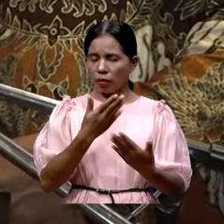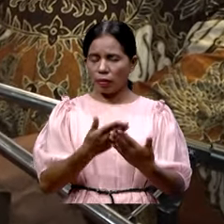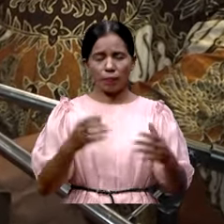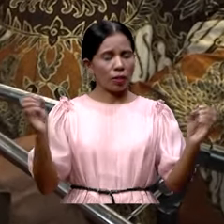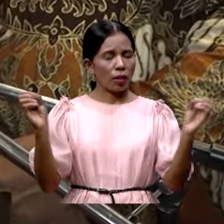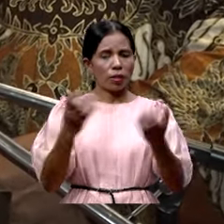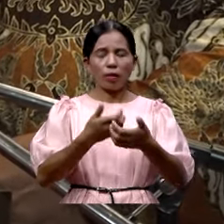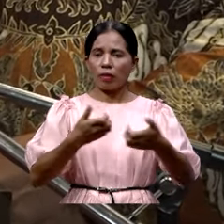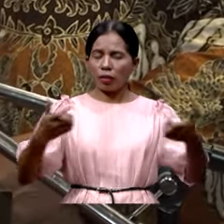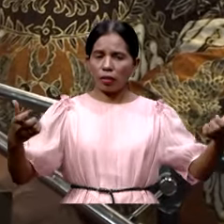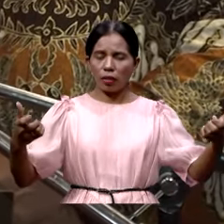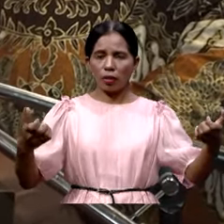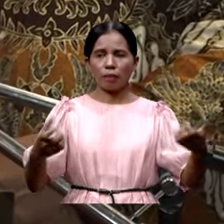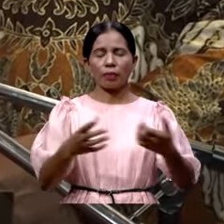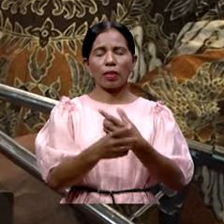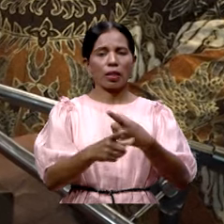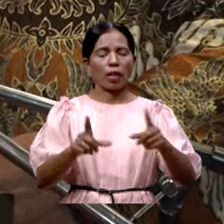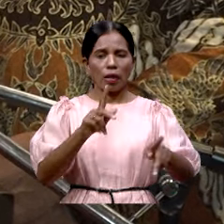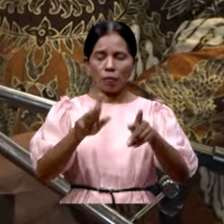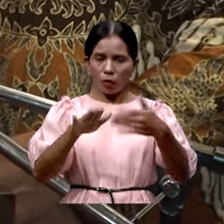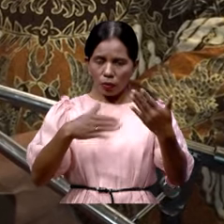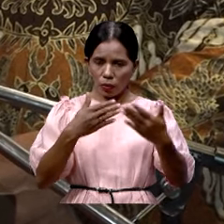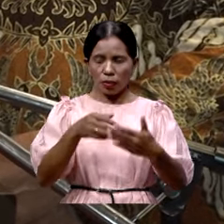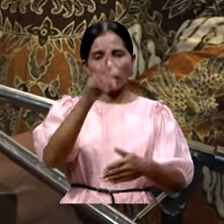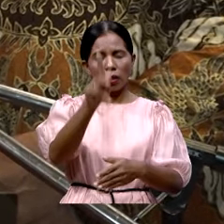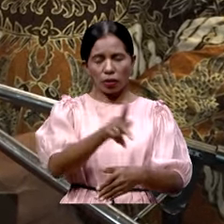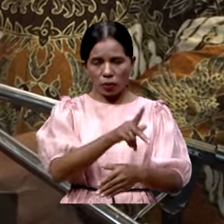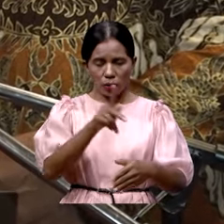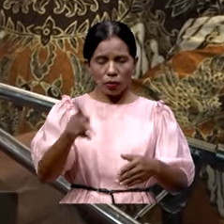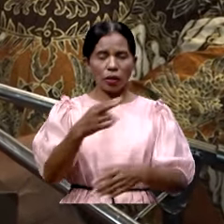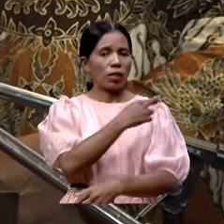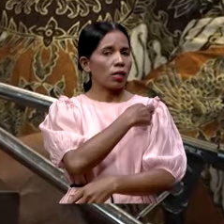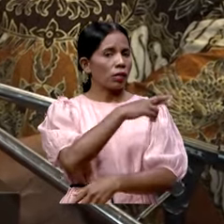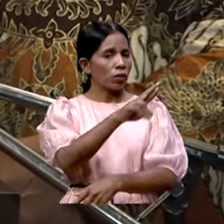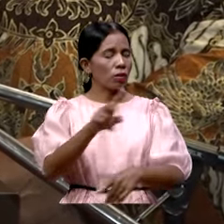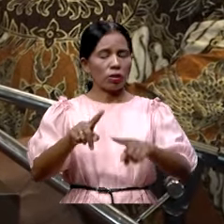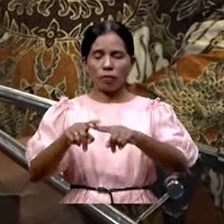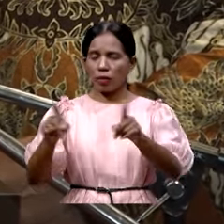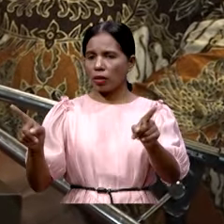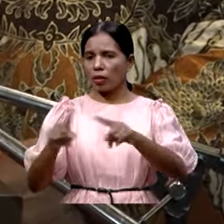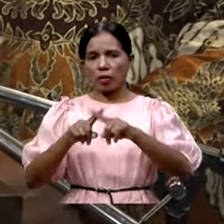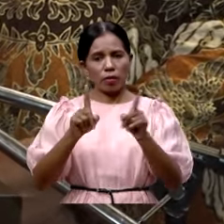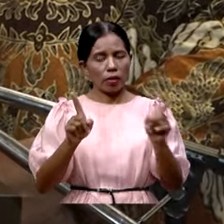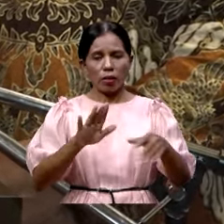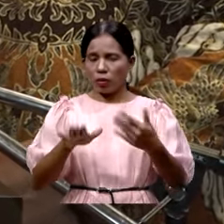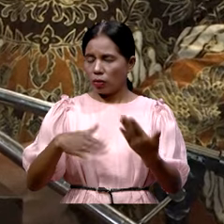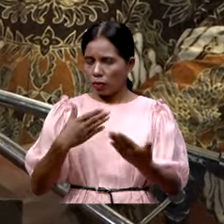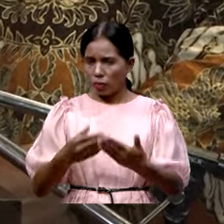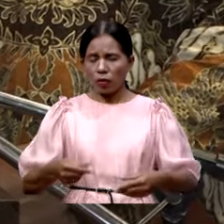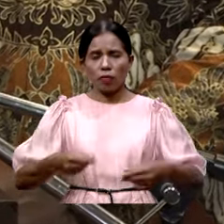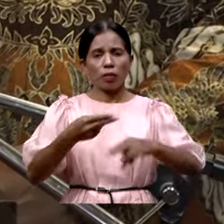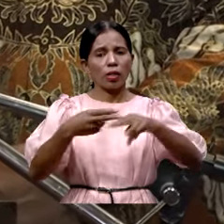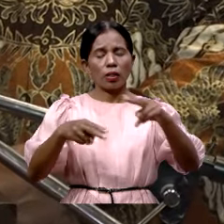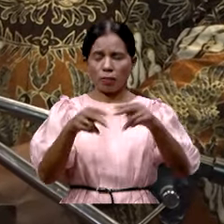Fahemalo, líderes e cidadãos, católicos e religiosos circelo, confissões Ciro Toto, Foliban